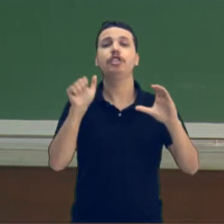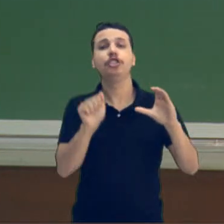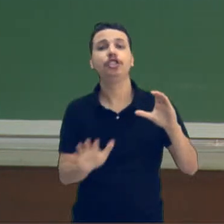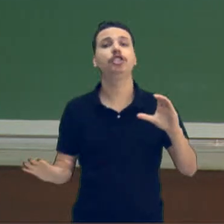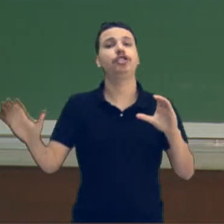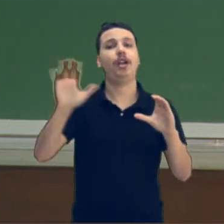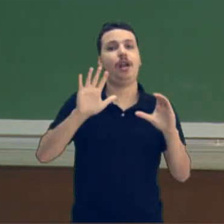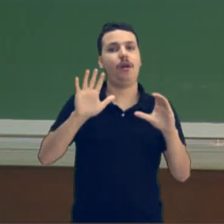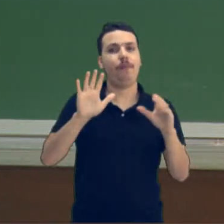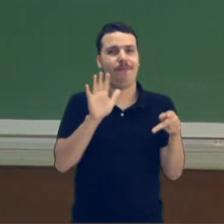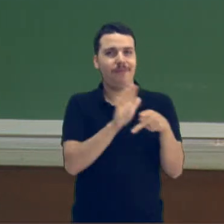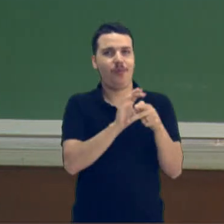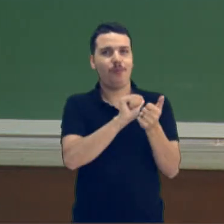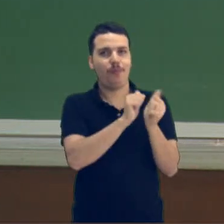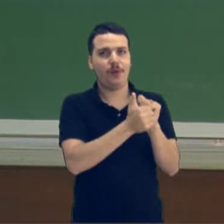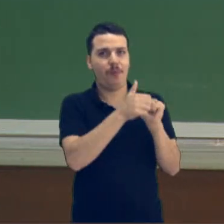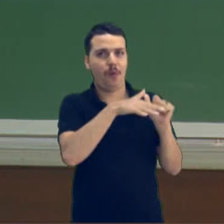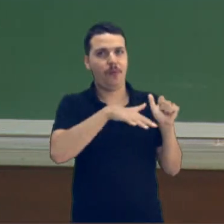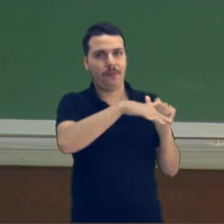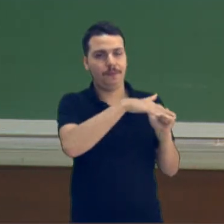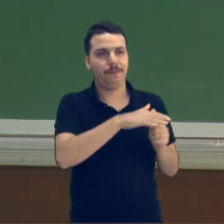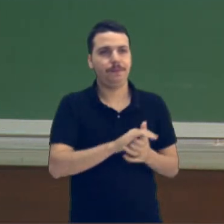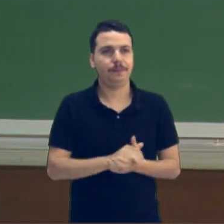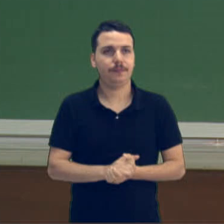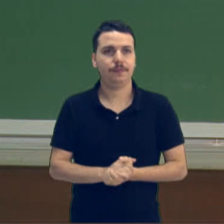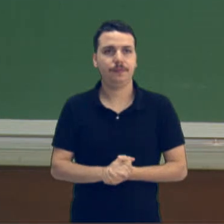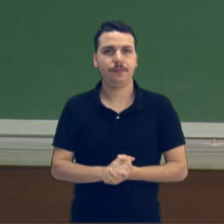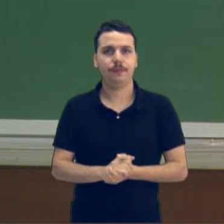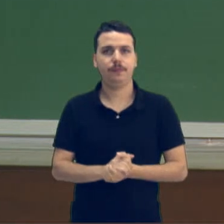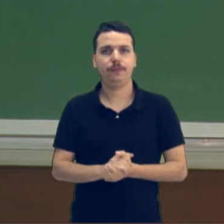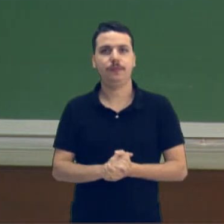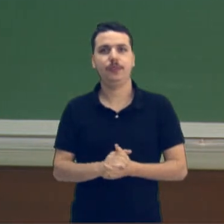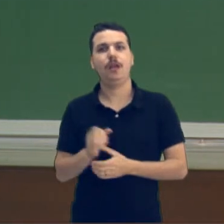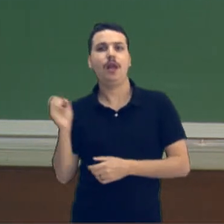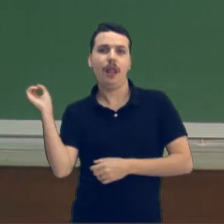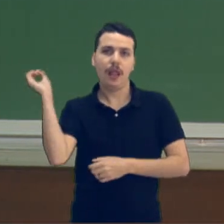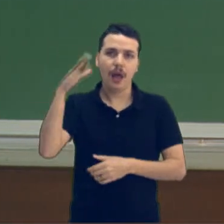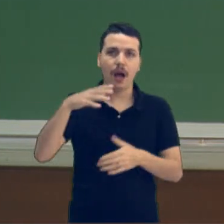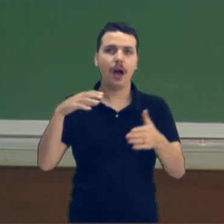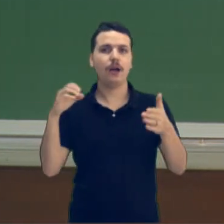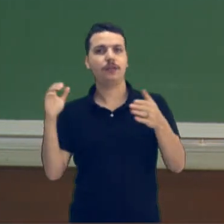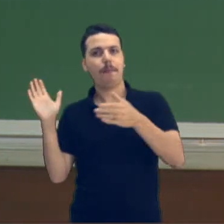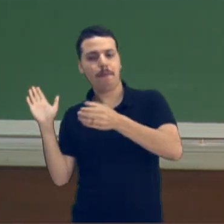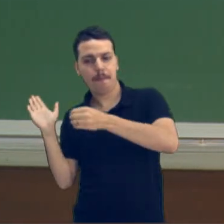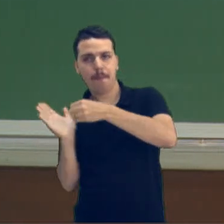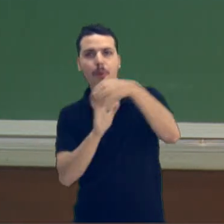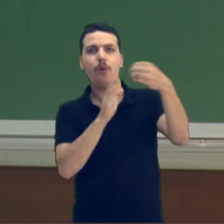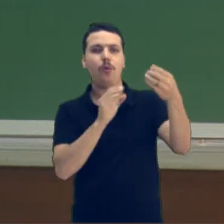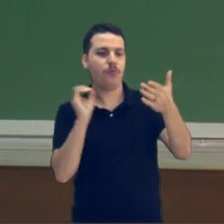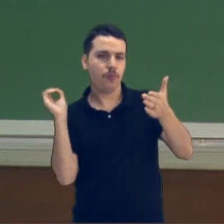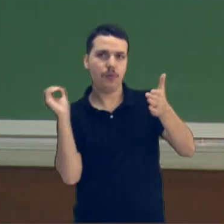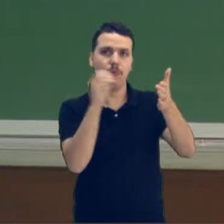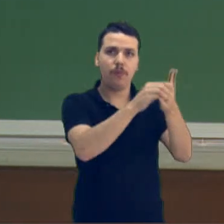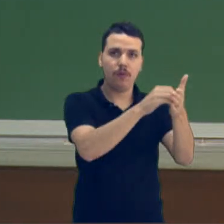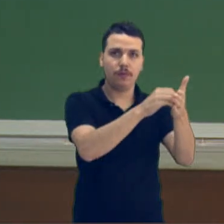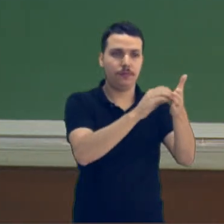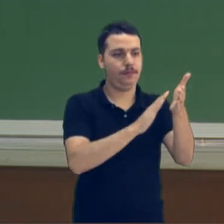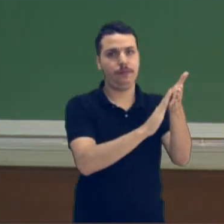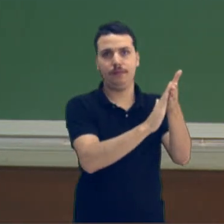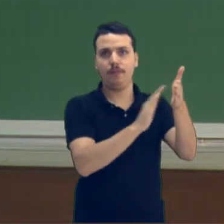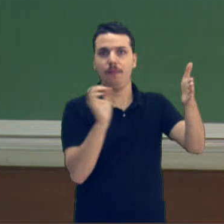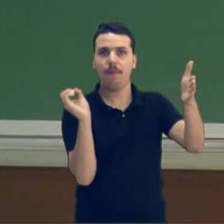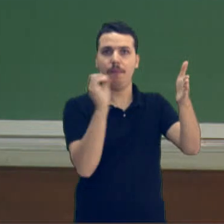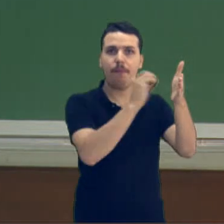desses esportes. A bola, então, arremessa, lança, bate, né? A bola contra uma parede,